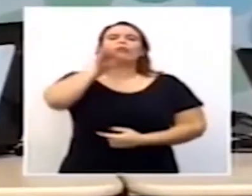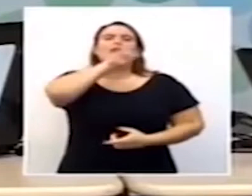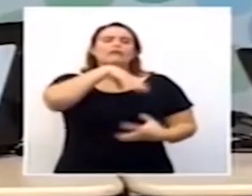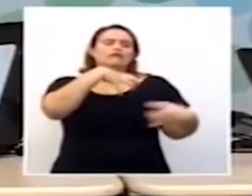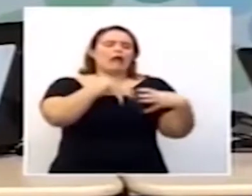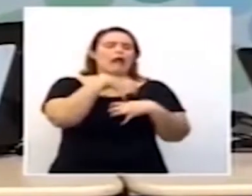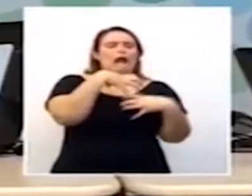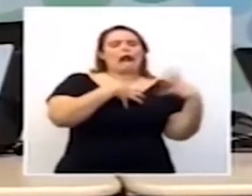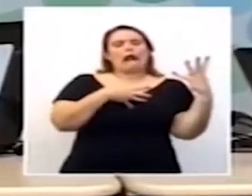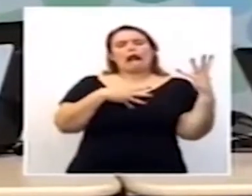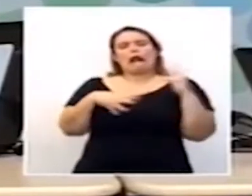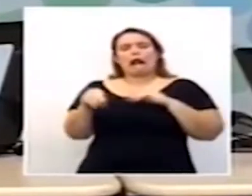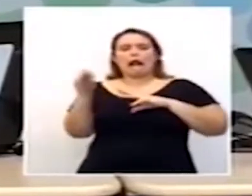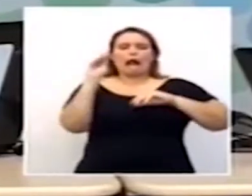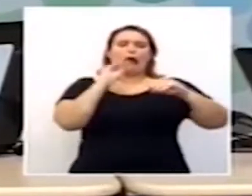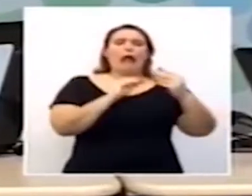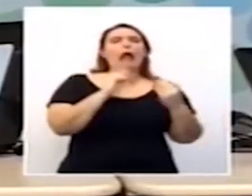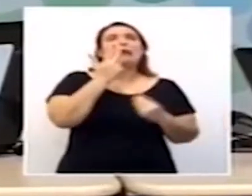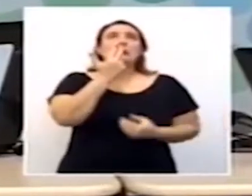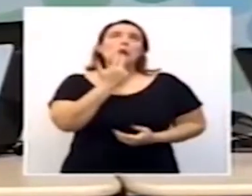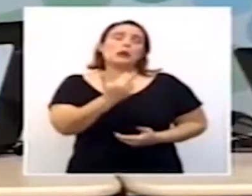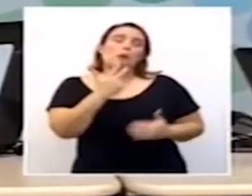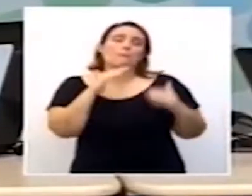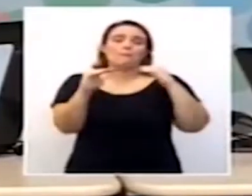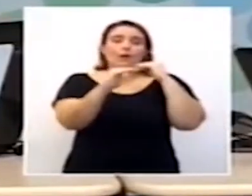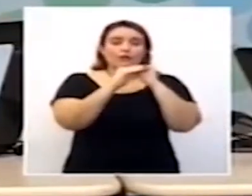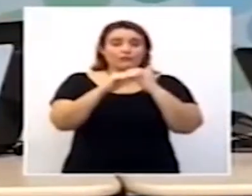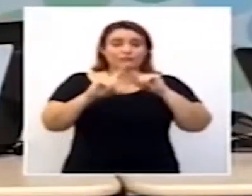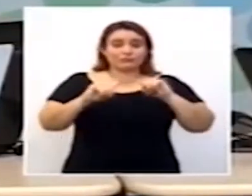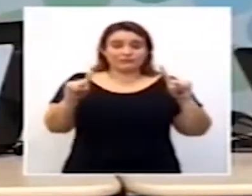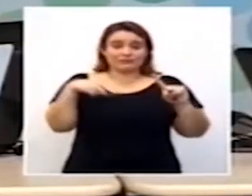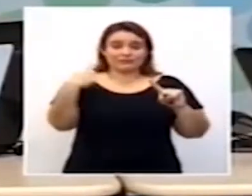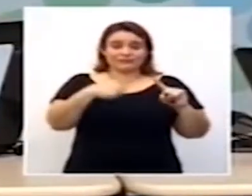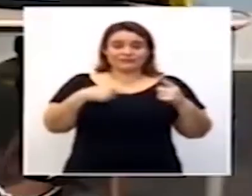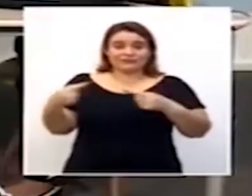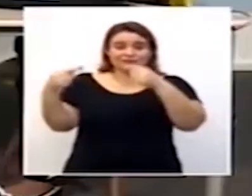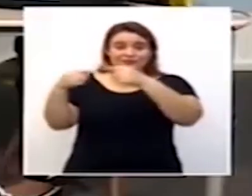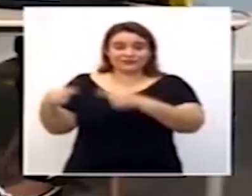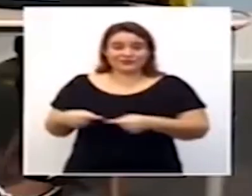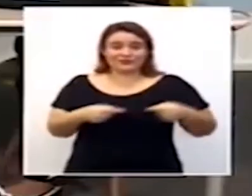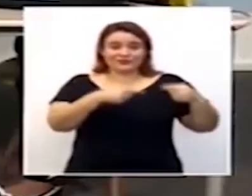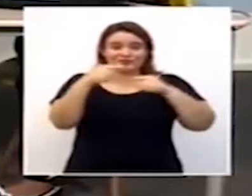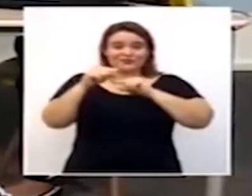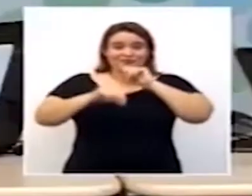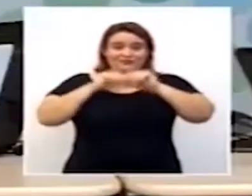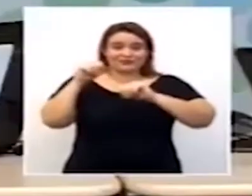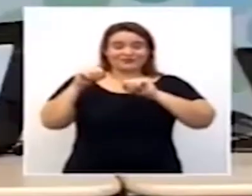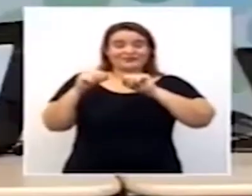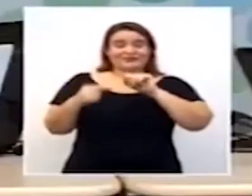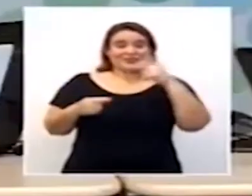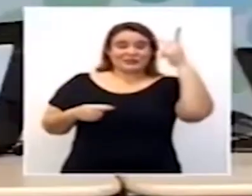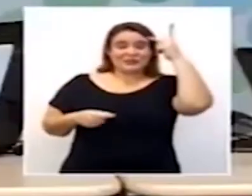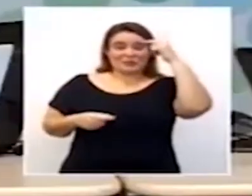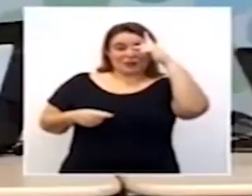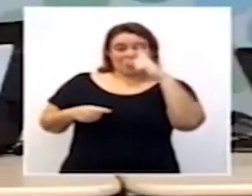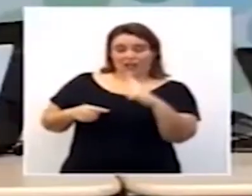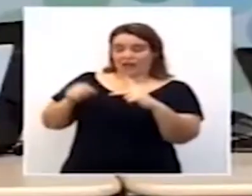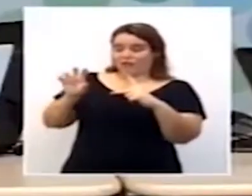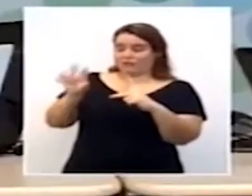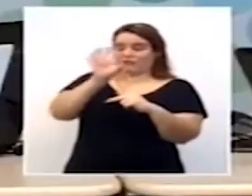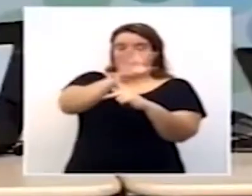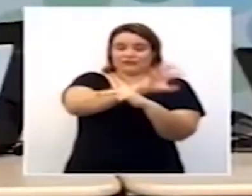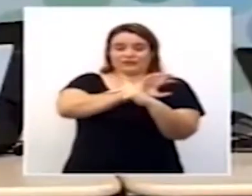mas na verdade nós nos identificamos com quem são ao redor né claro nós saímos do nosso ambiente